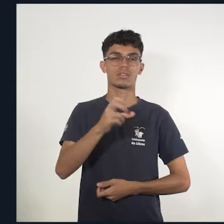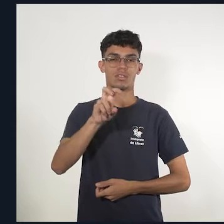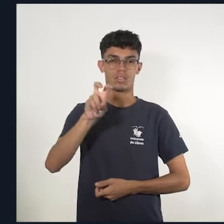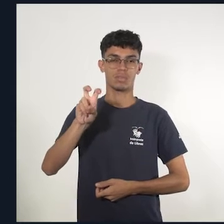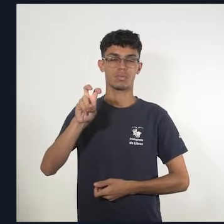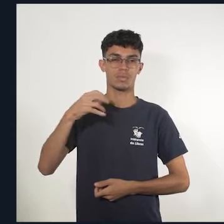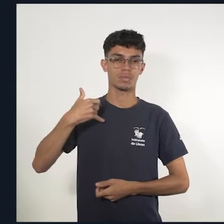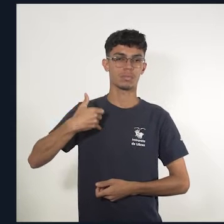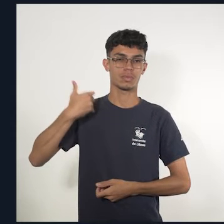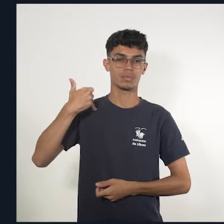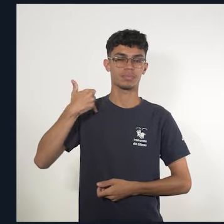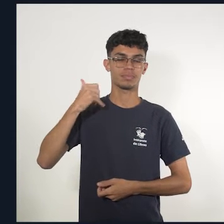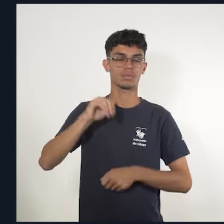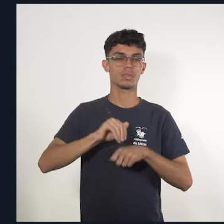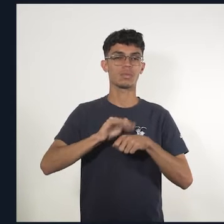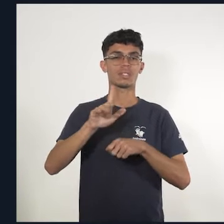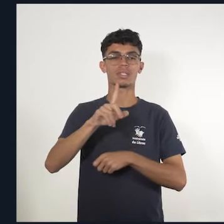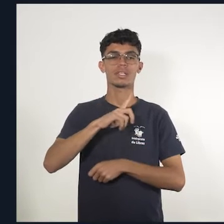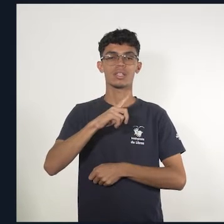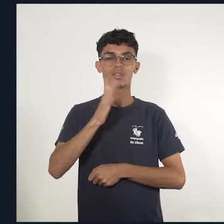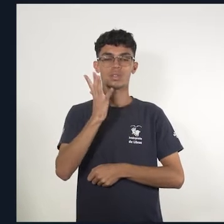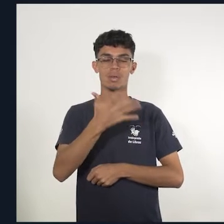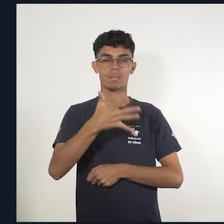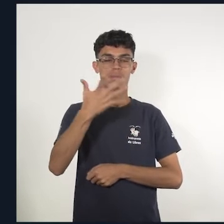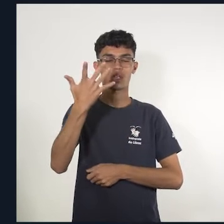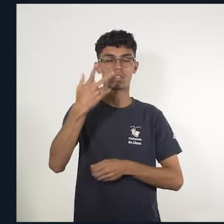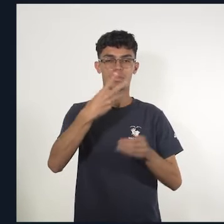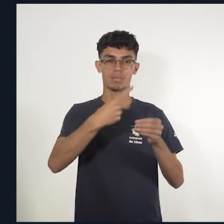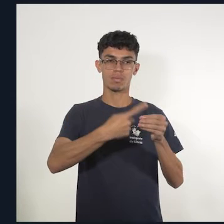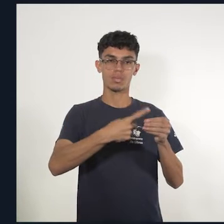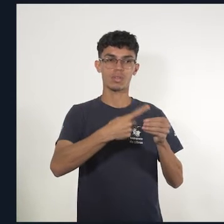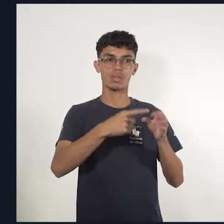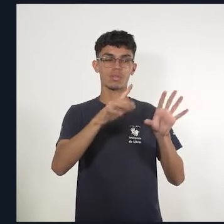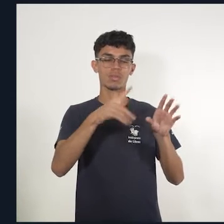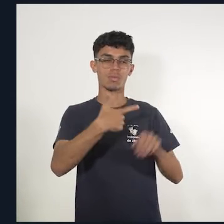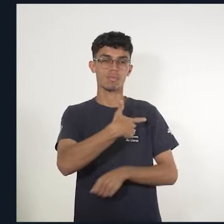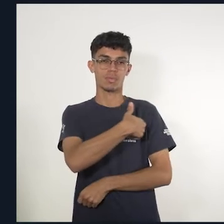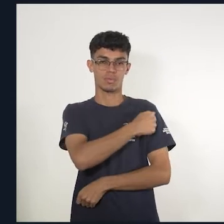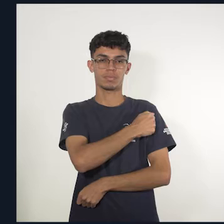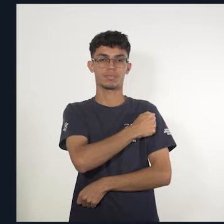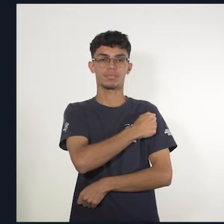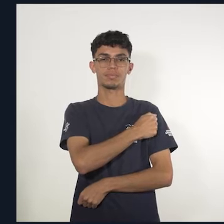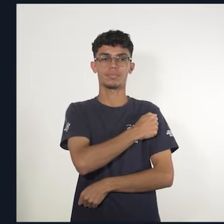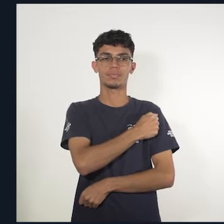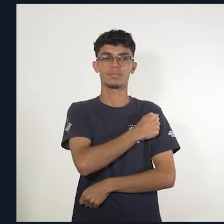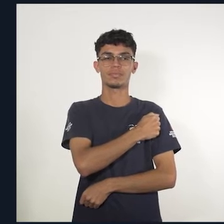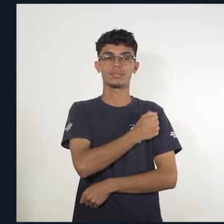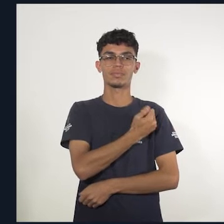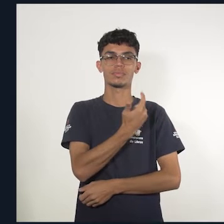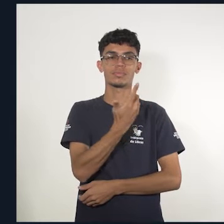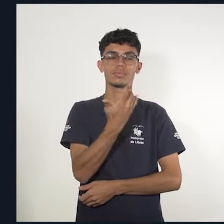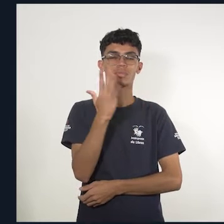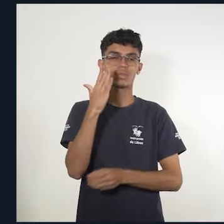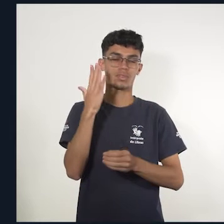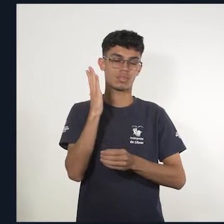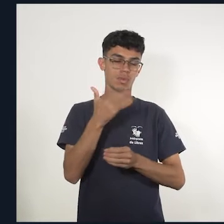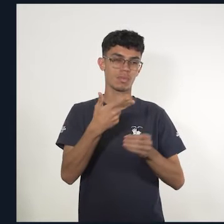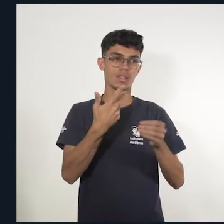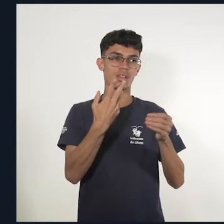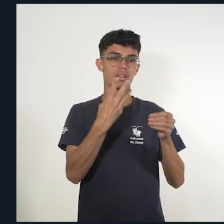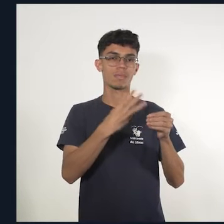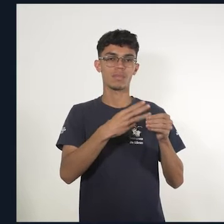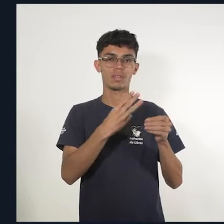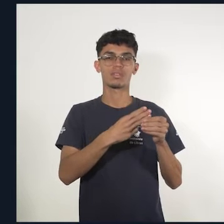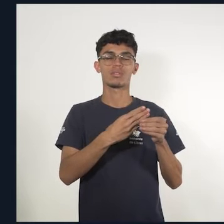65 anos, né, nós tivemos toda ela já vacinada na cidade, mas mostra aí que o grau de prevalência